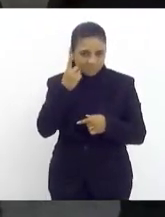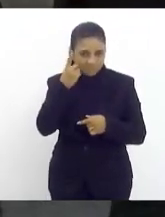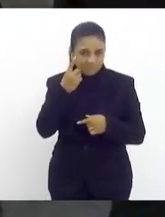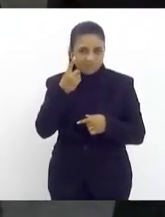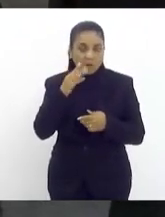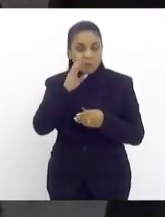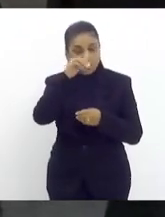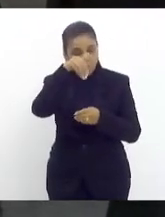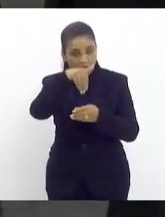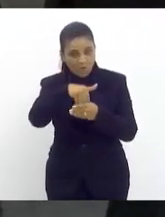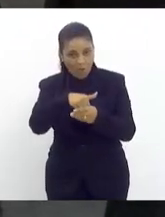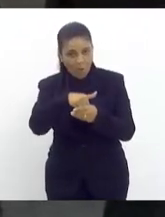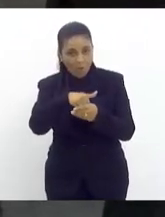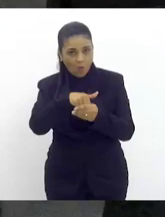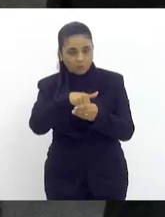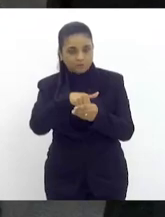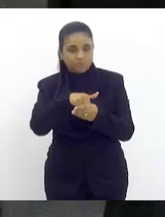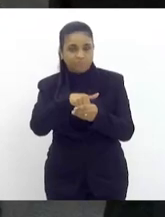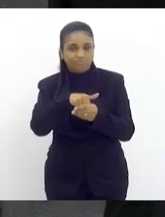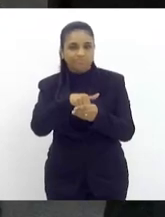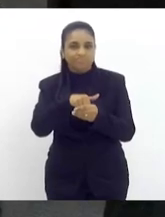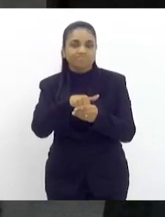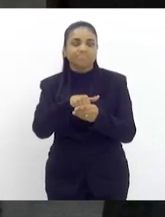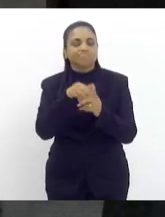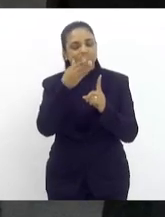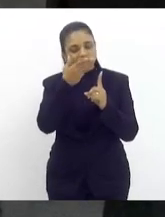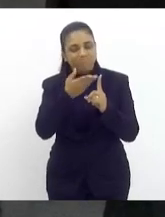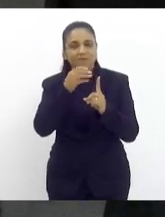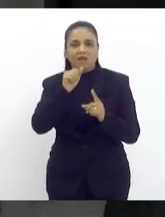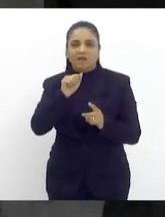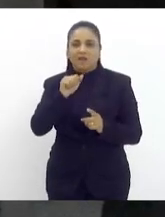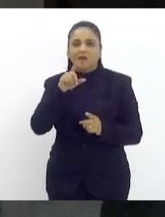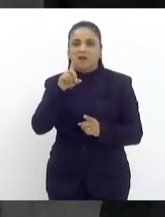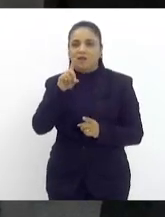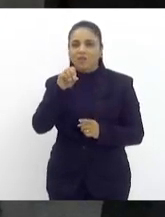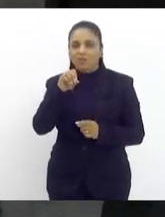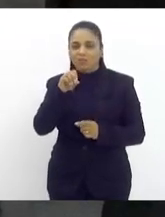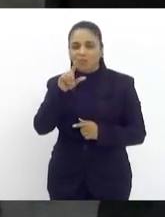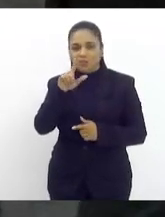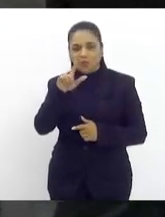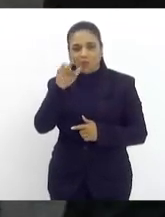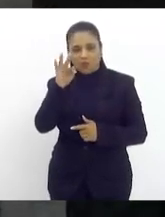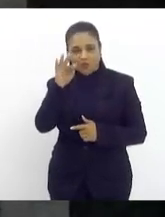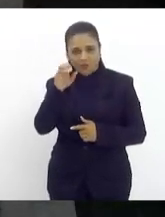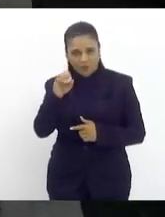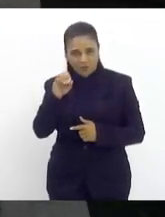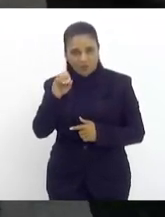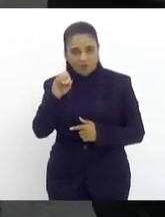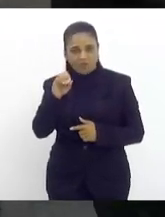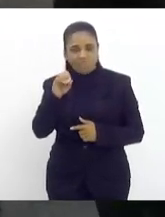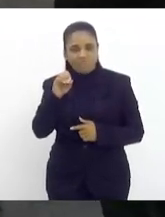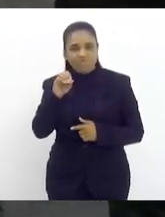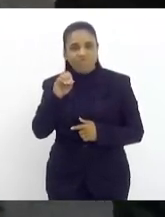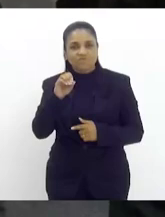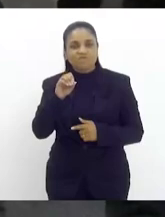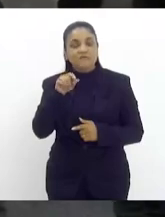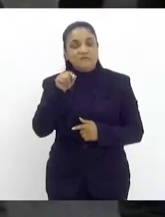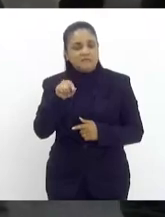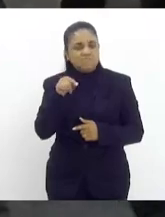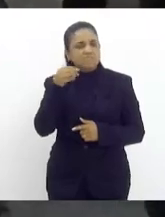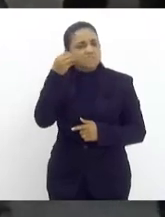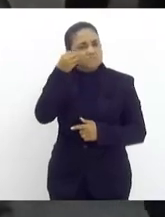meu voto com louvor para o Adolfo Conde. Afinal de contas, por onde passou